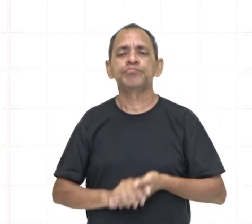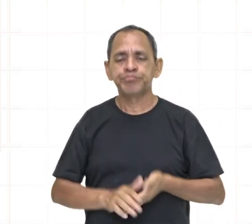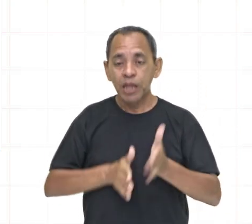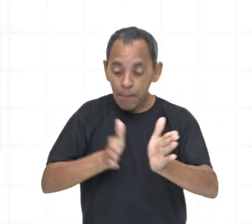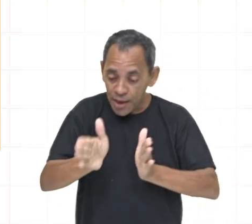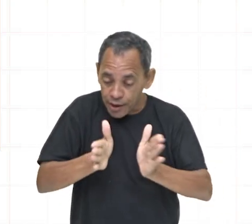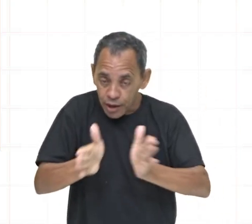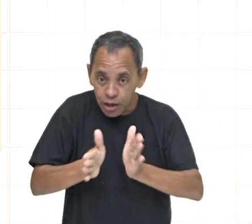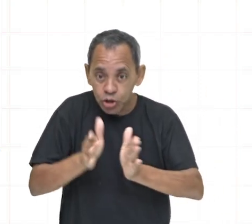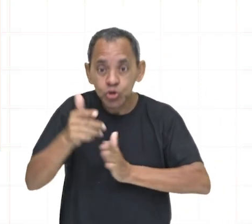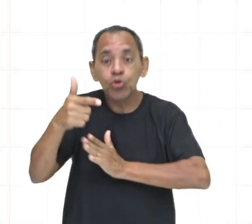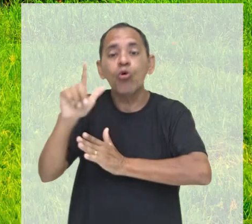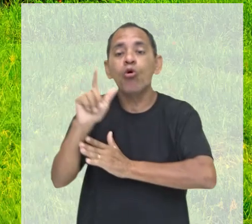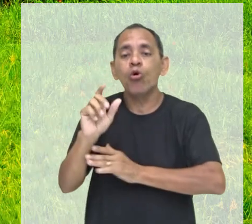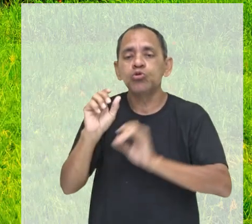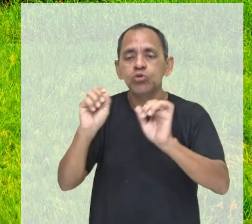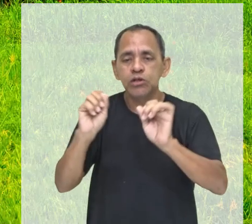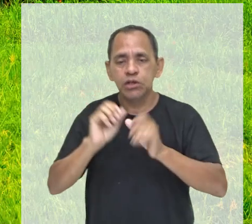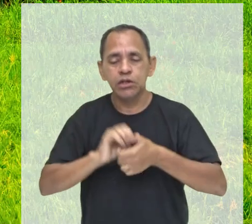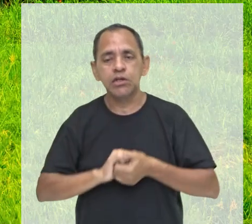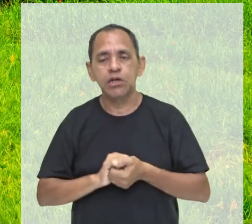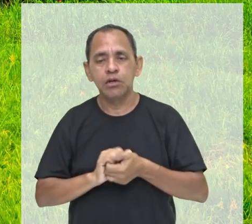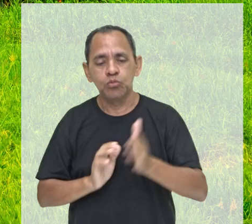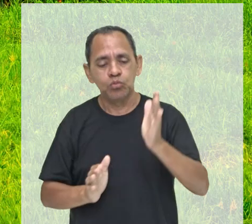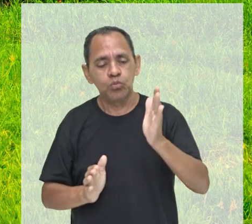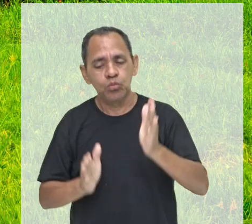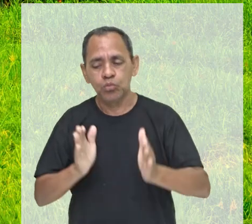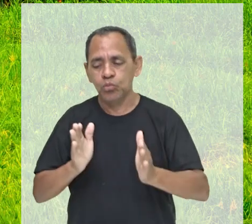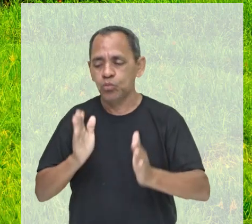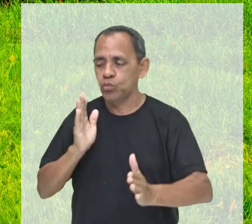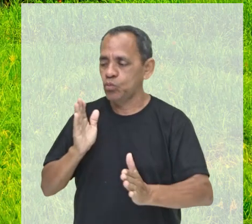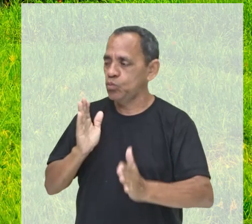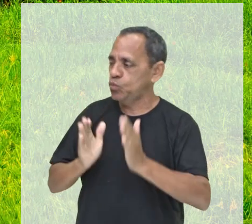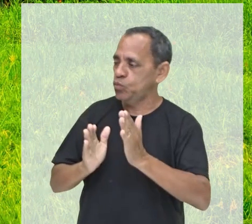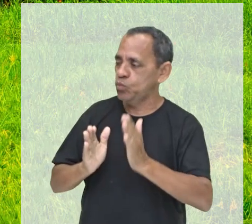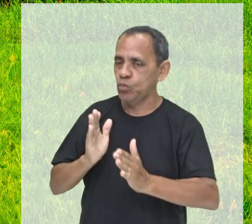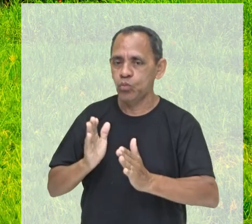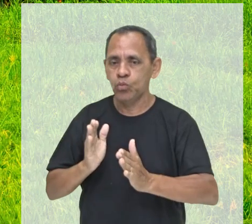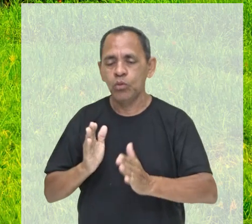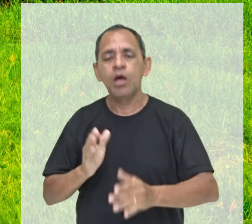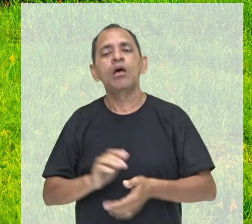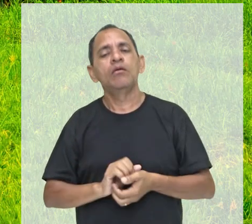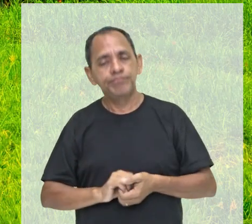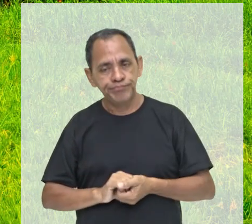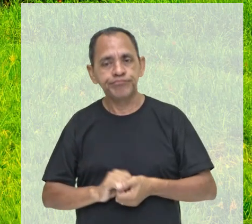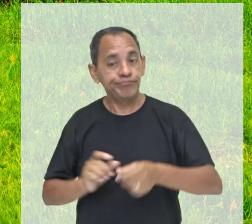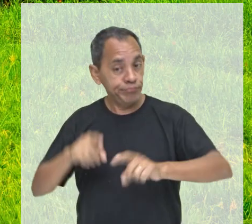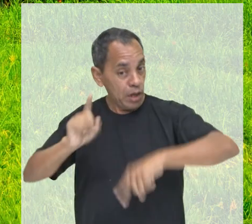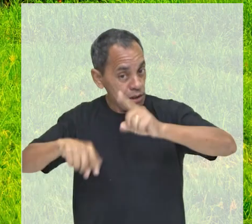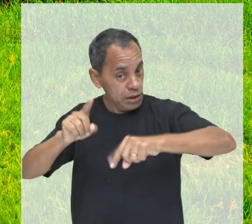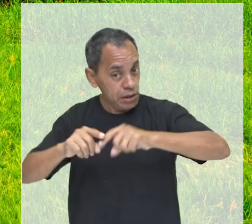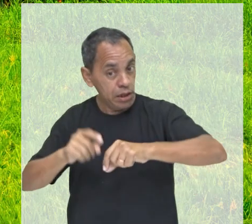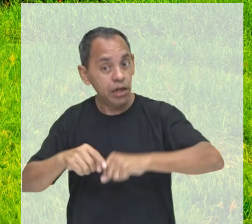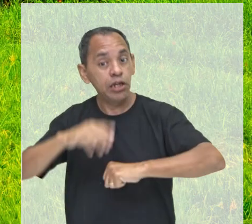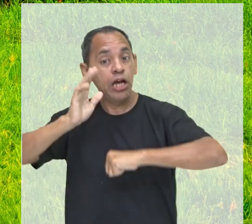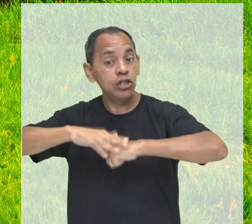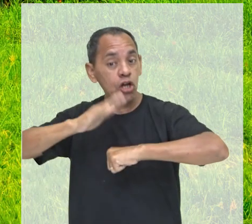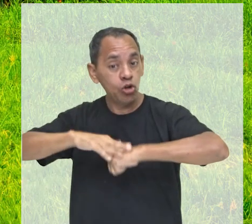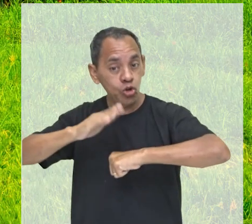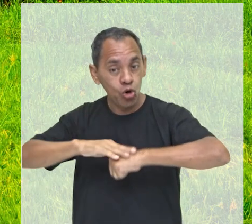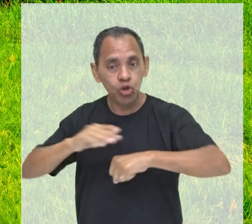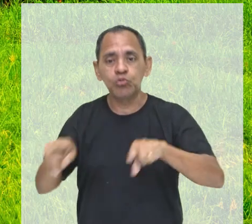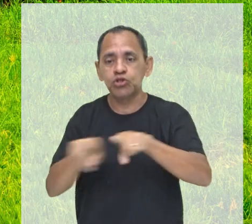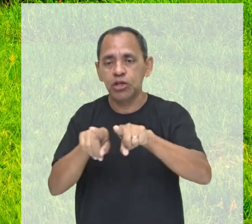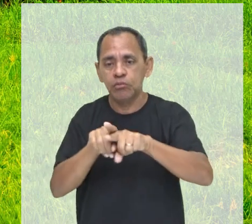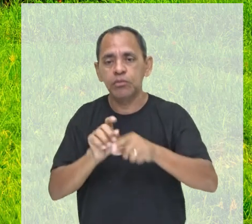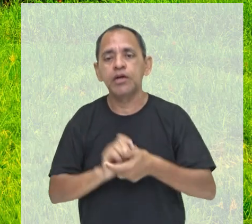ser o quê? A robotização e a automatização, tá? Que hoje a gente observa aí no século